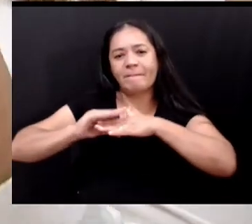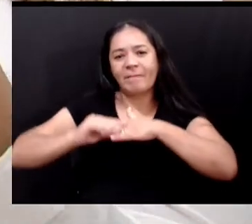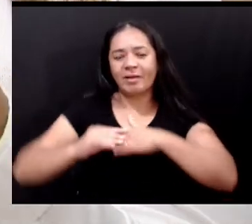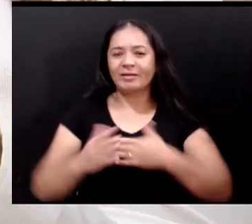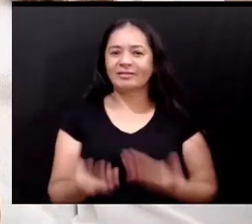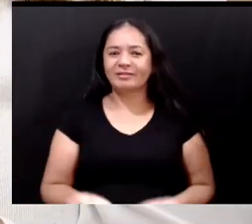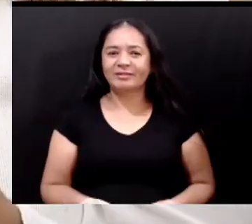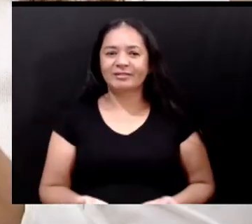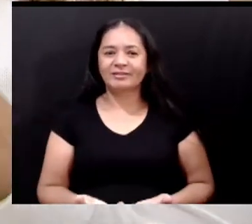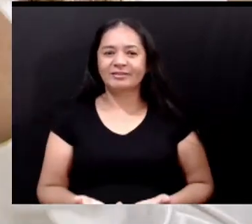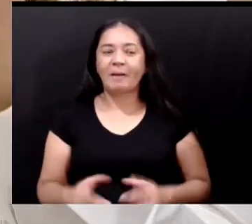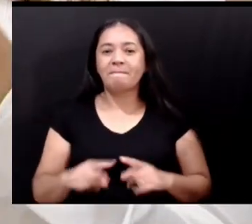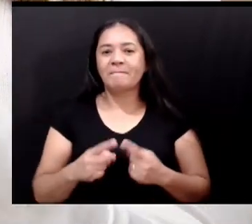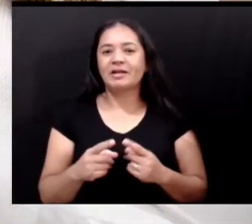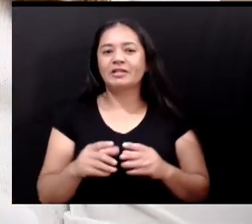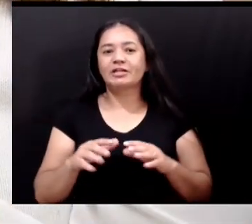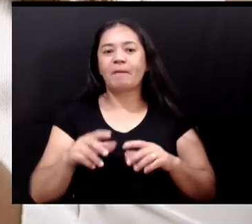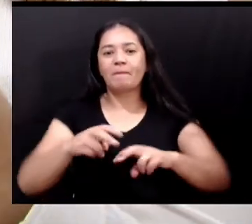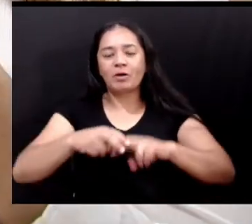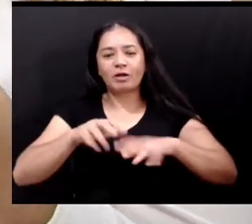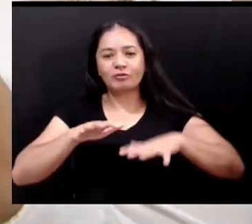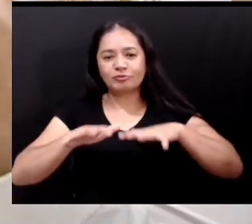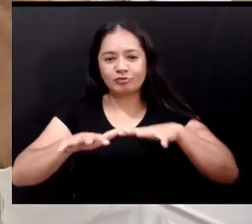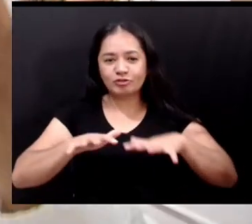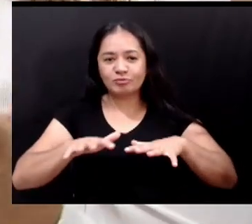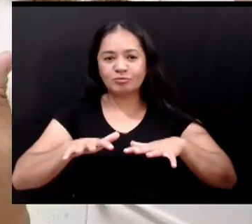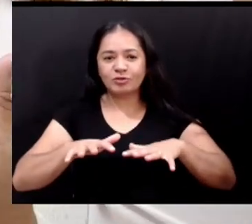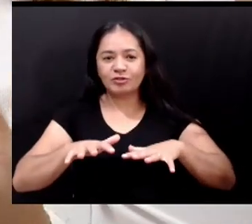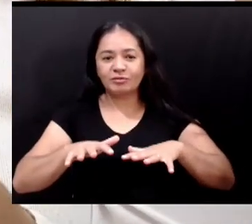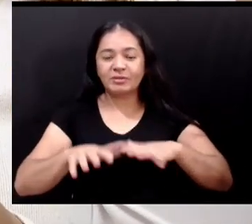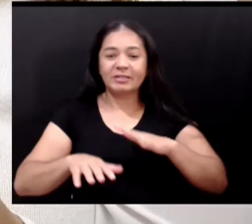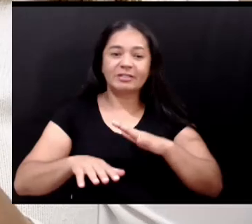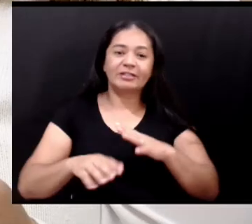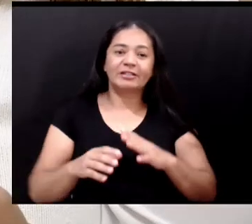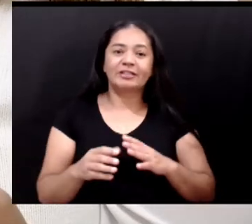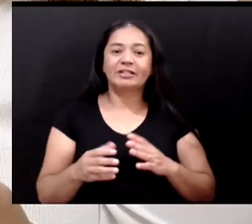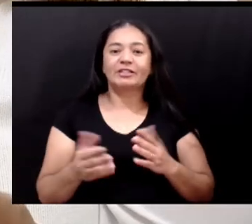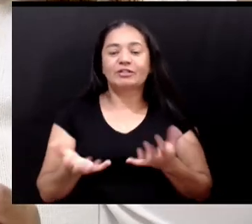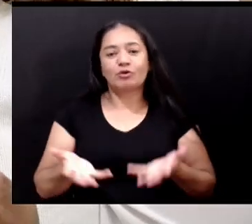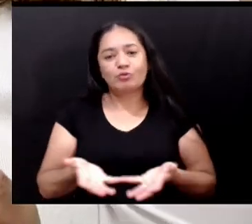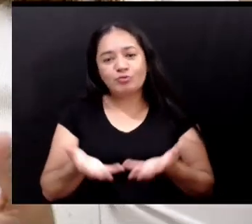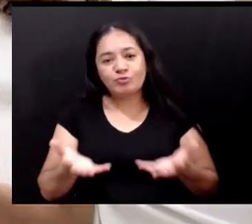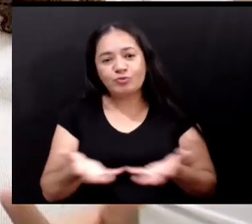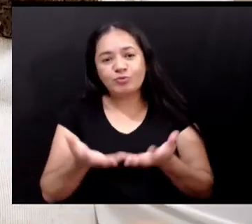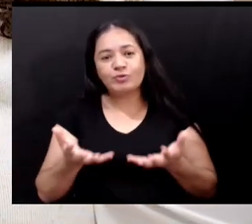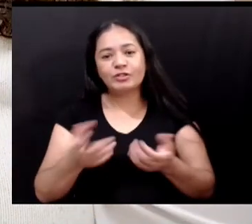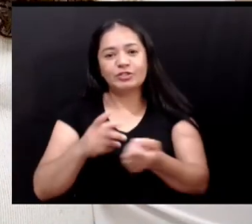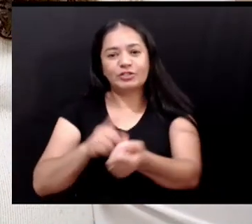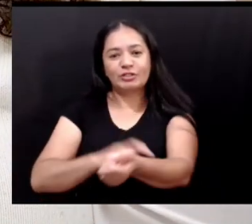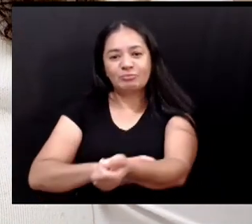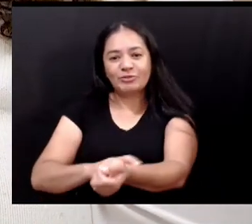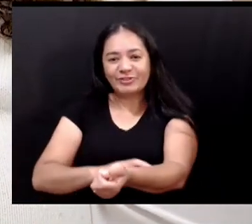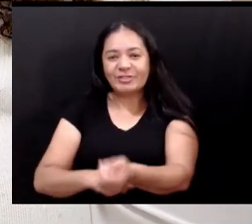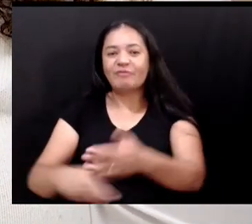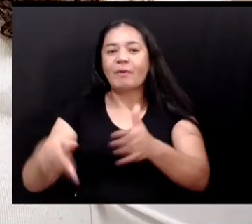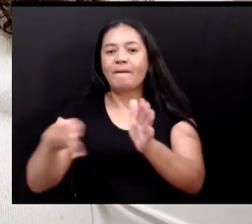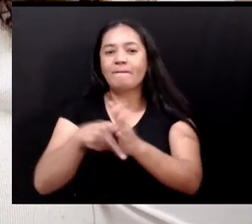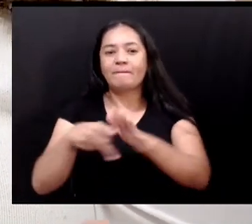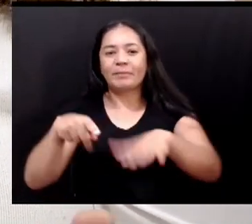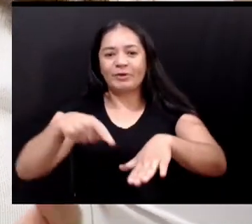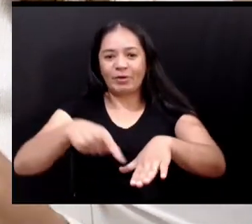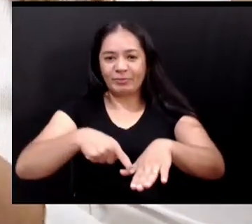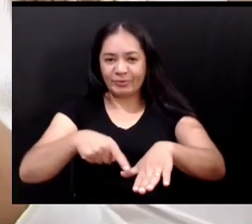acaba ocasionando uma massagem leve, que estimula os pontos nervosos nos pés, a chamada reflexologia